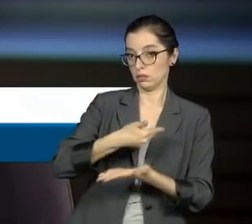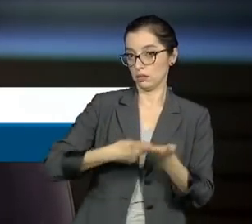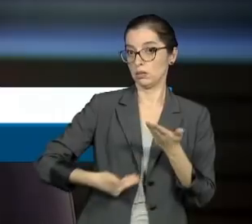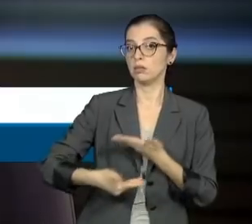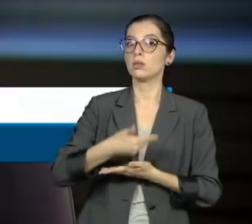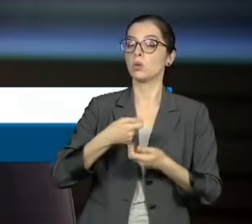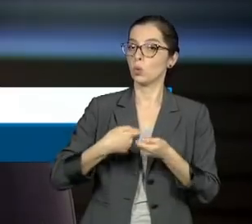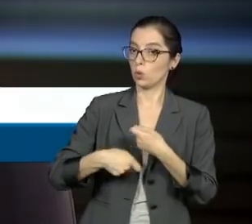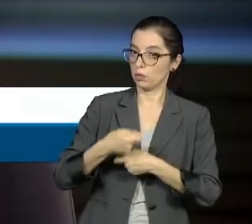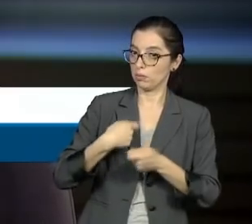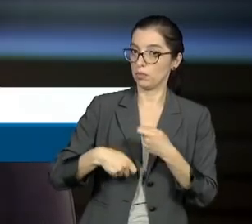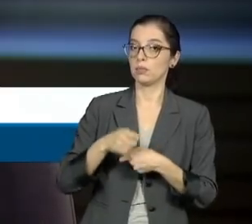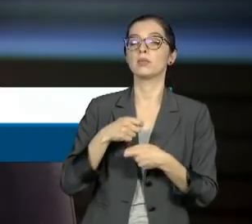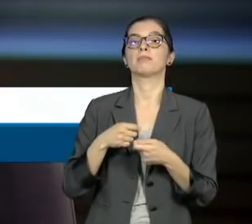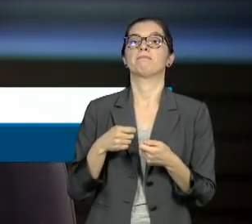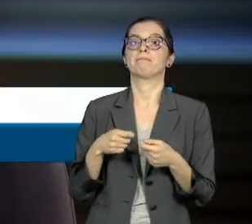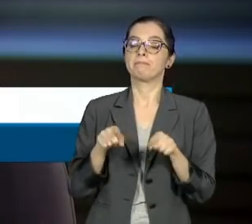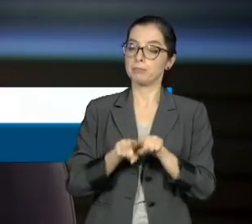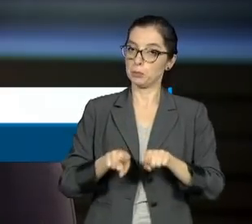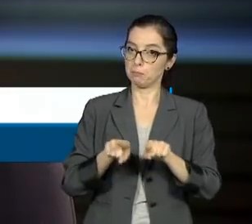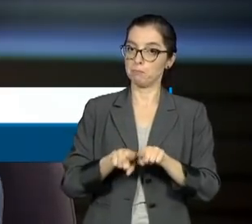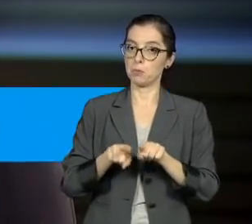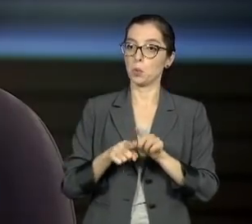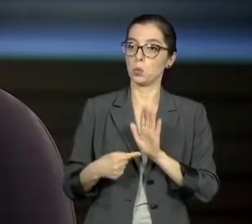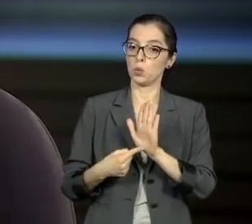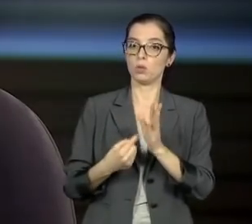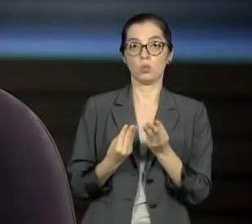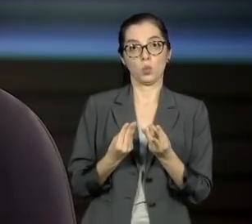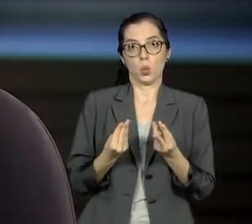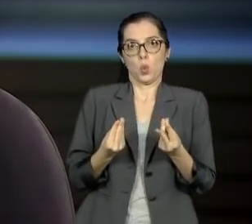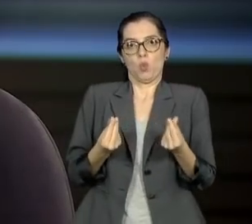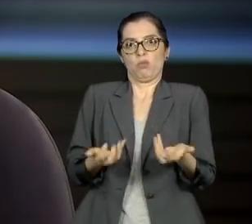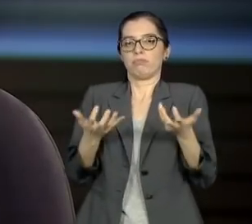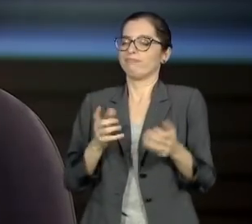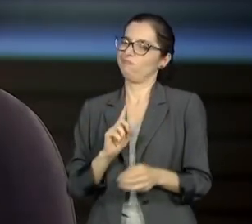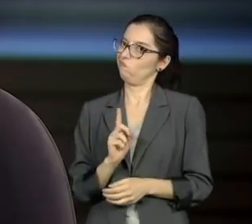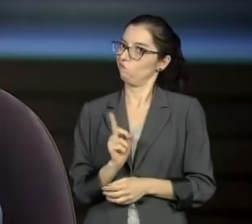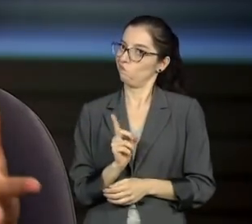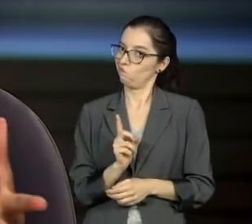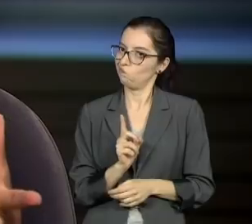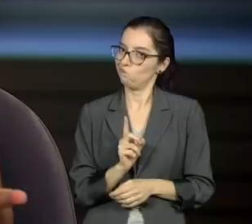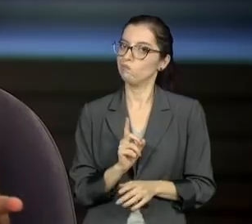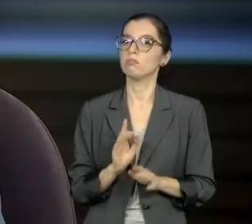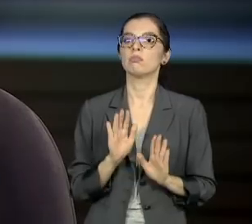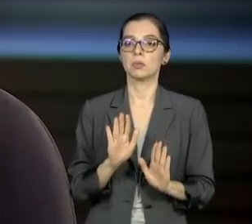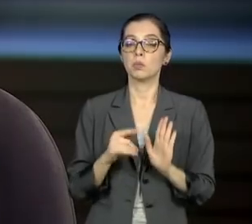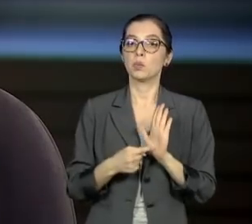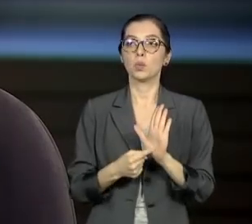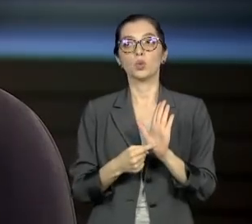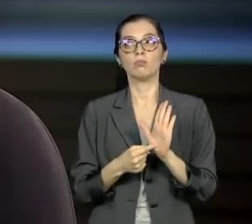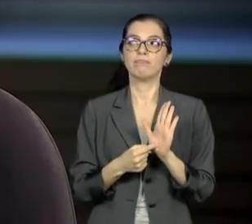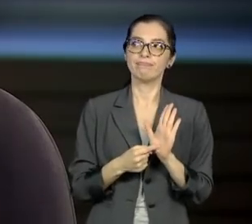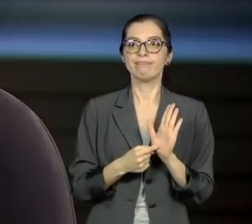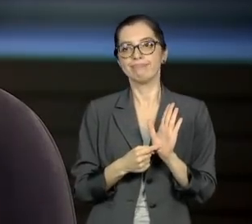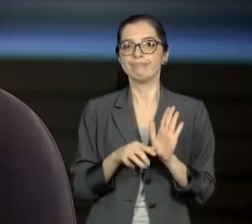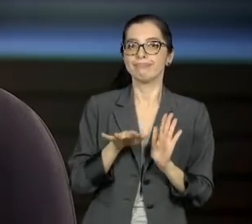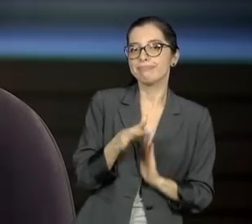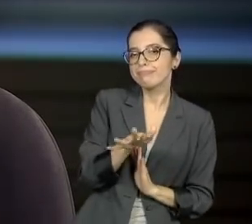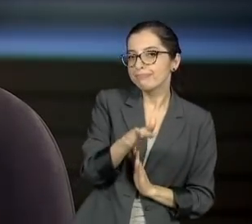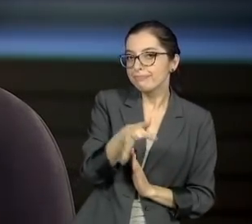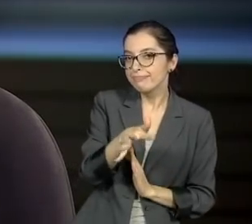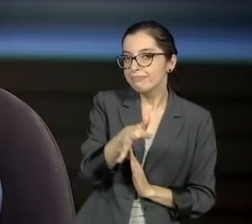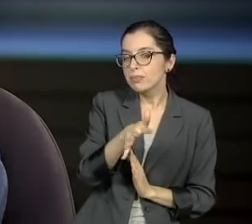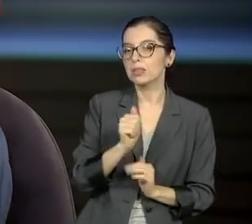agora não se mostraram eficazes, não se mostraram realmente factíveis, né? A gente tem